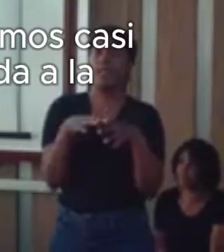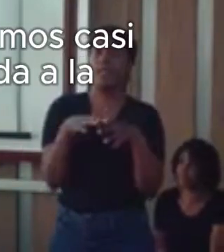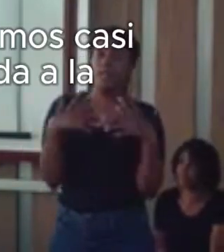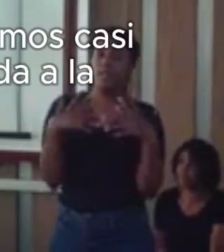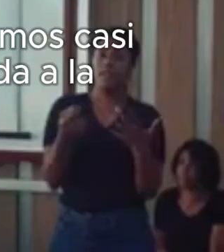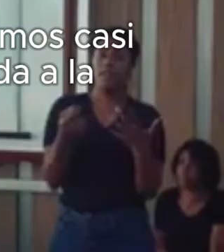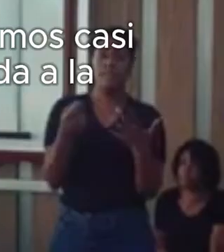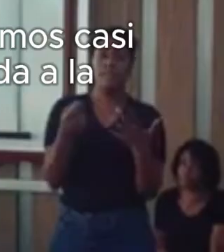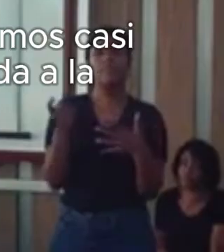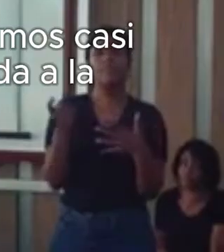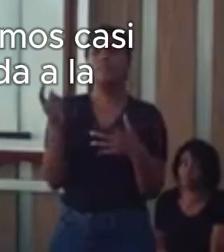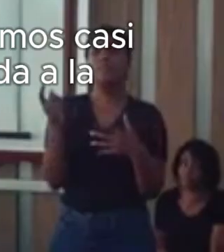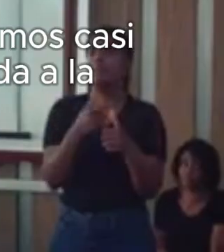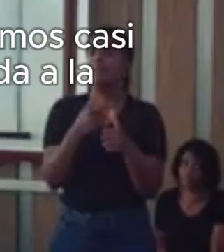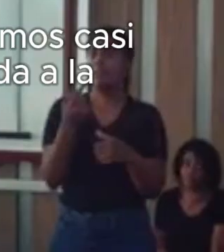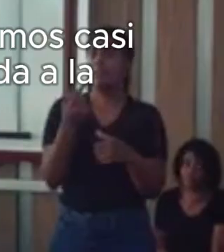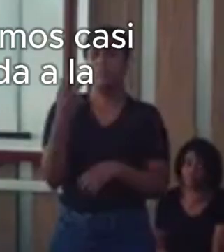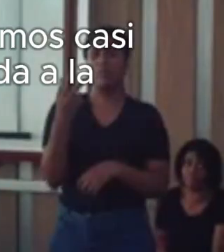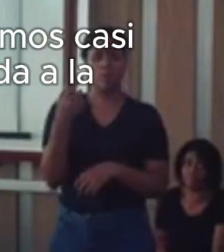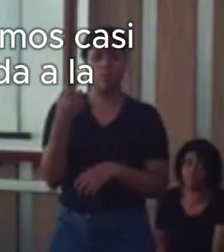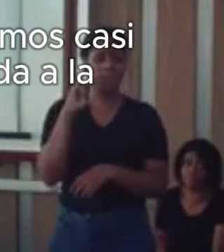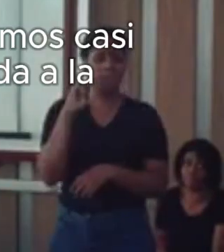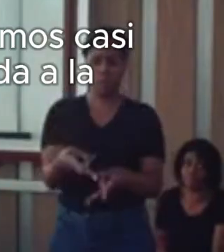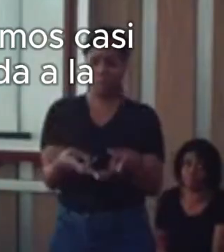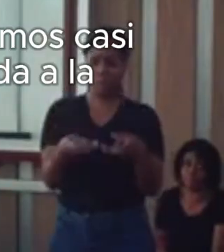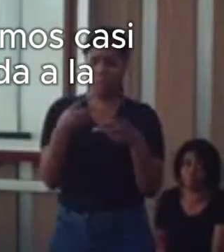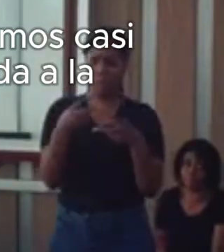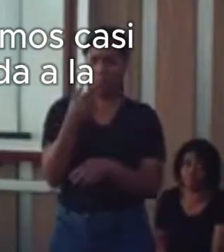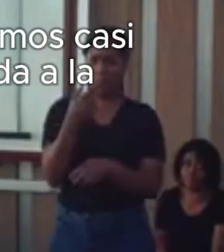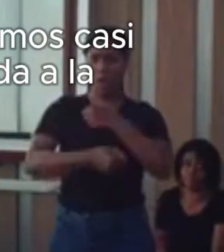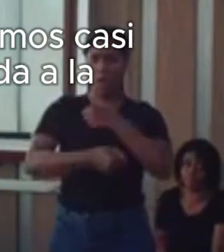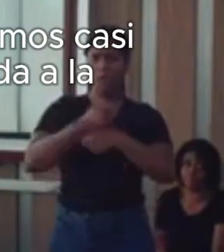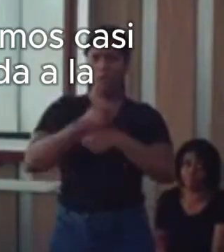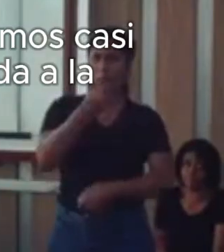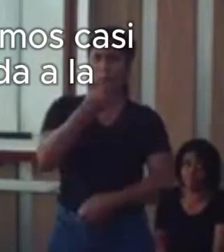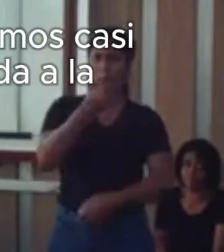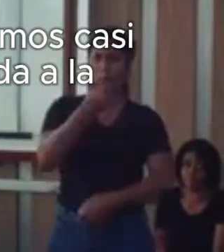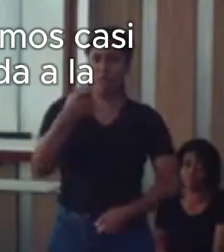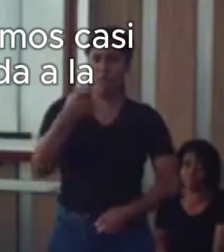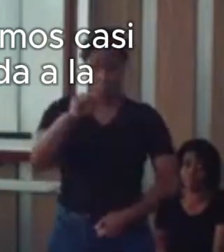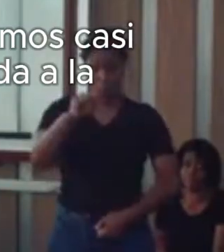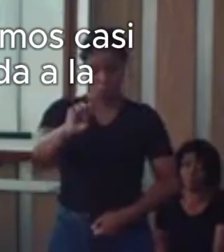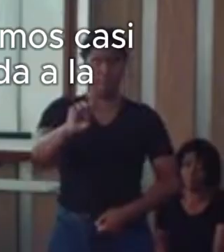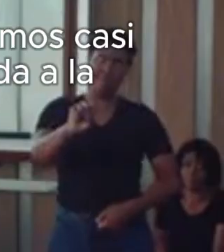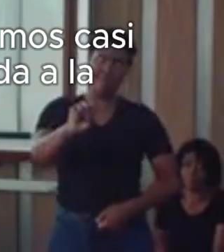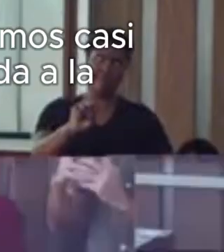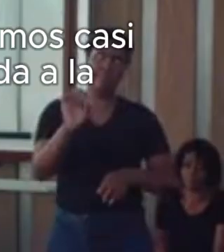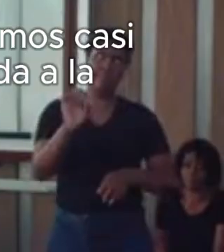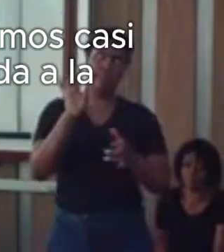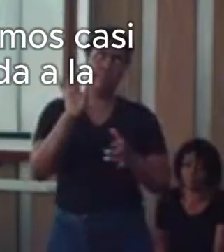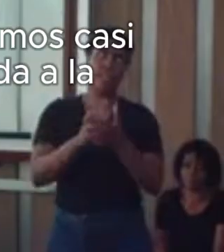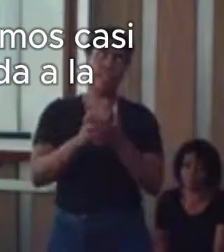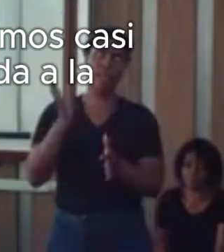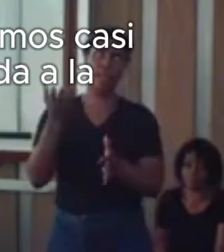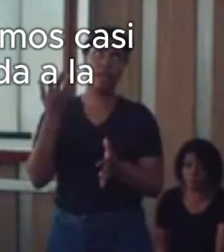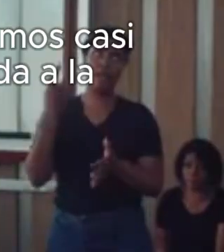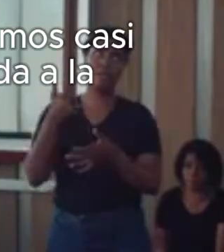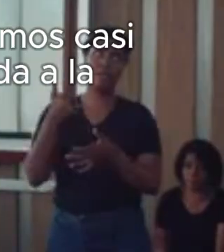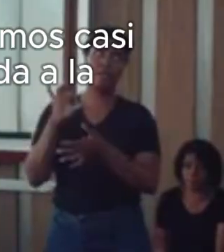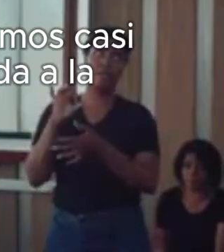logo em 2008, logo não, né, já tinha quase 10 anos, que a gente conseguiu demonstrar é